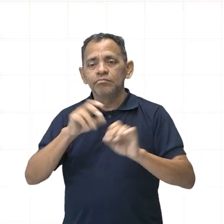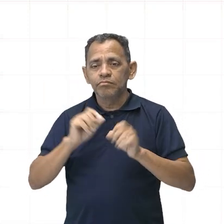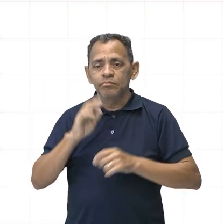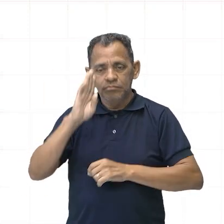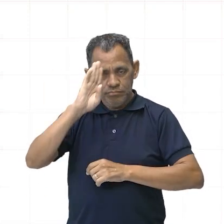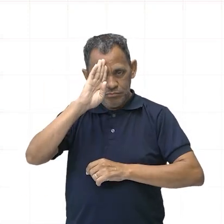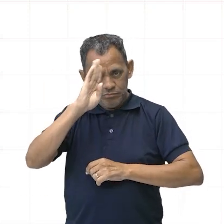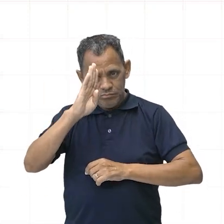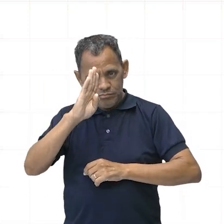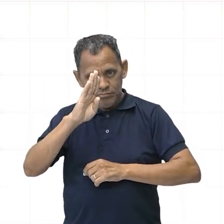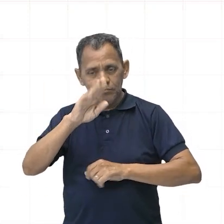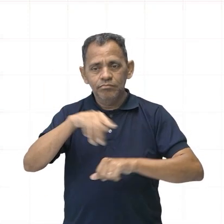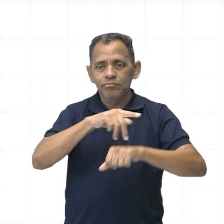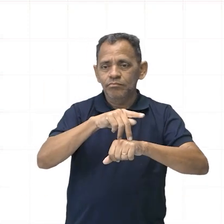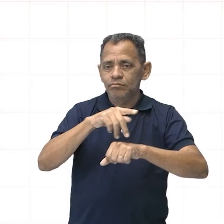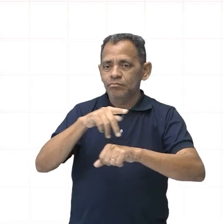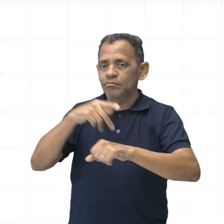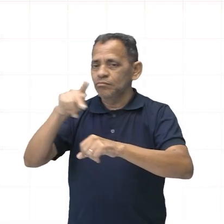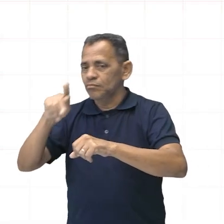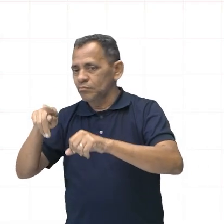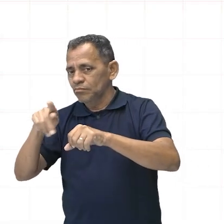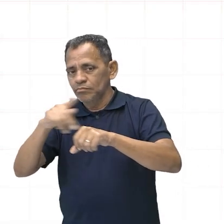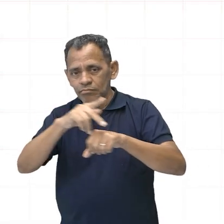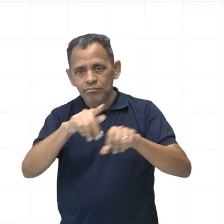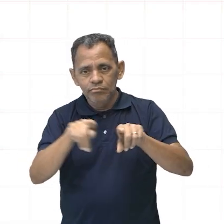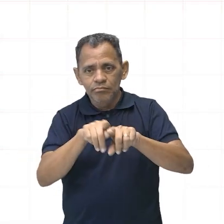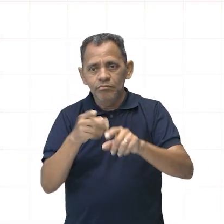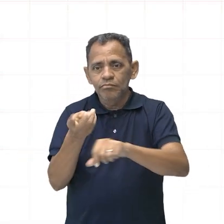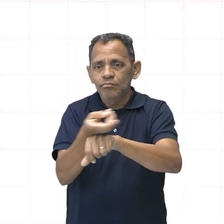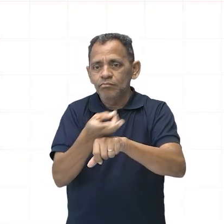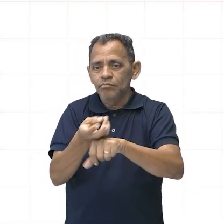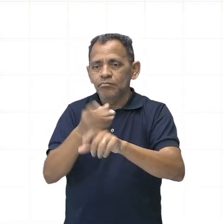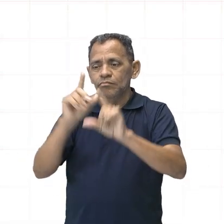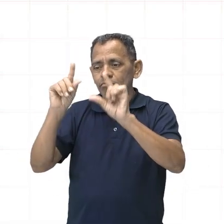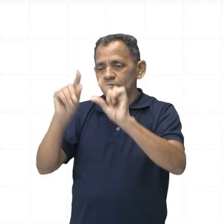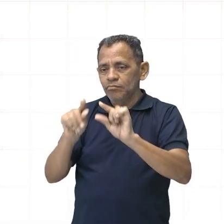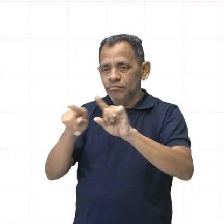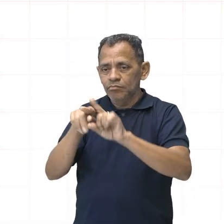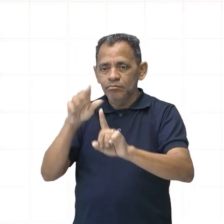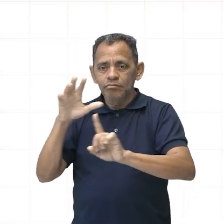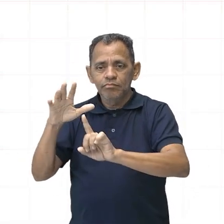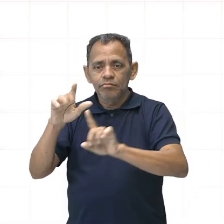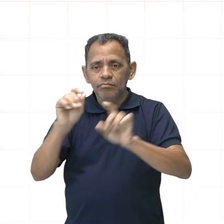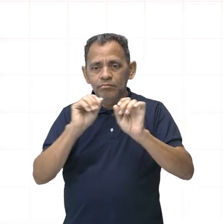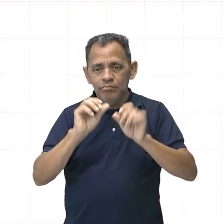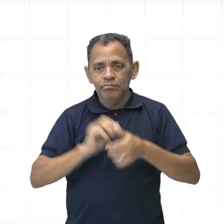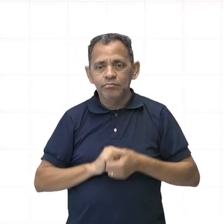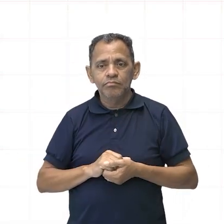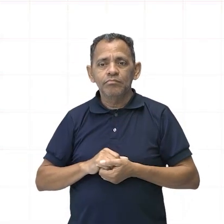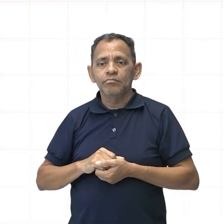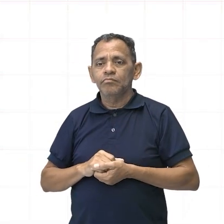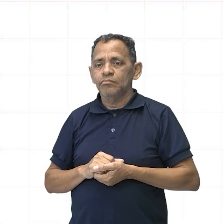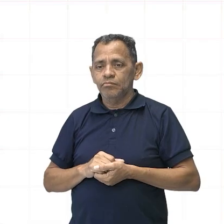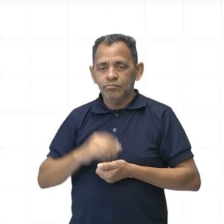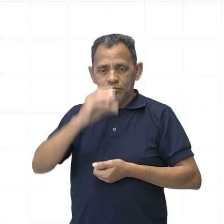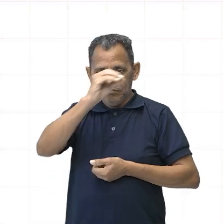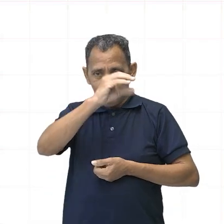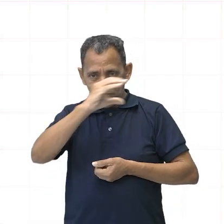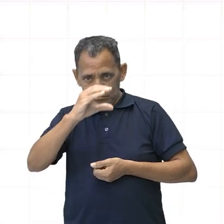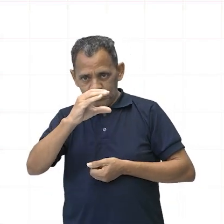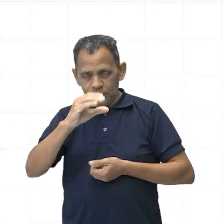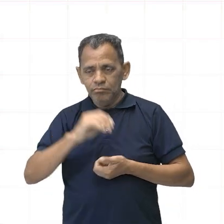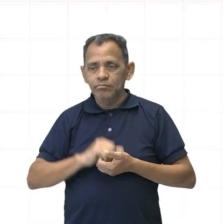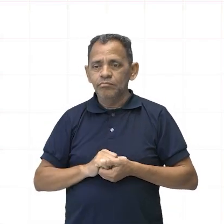militar internacional, que busca diminuir aí a influência, né, do Ocidente, dos